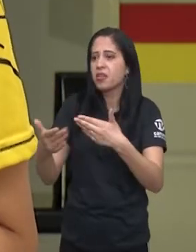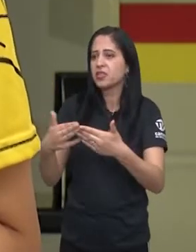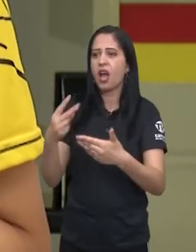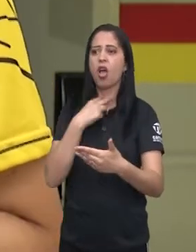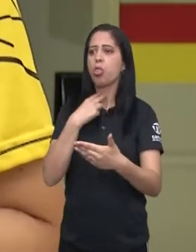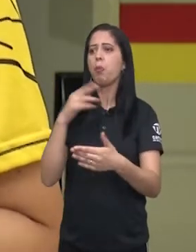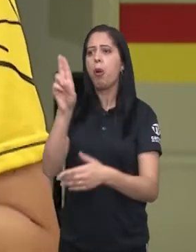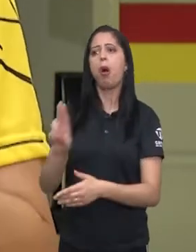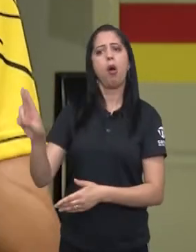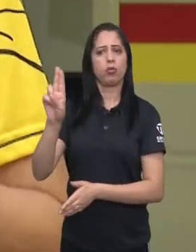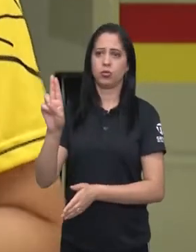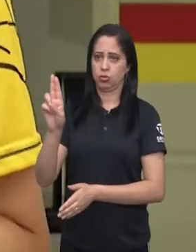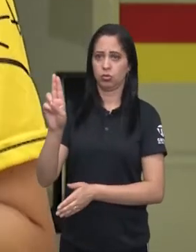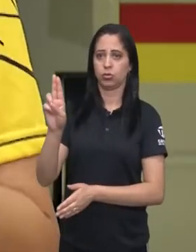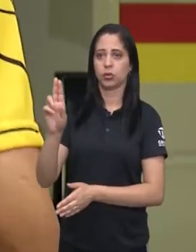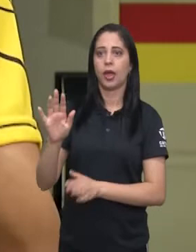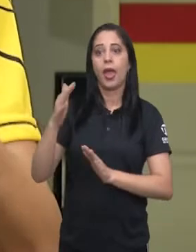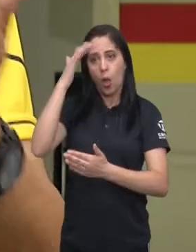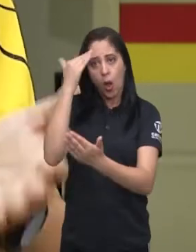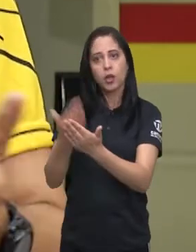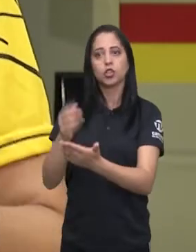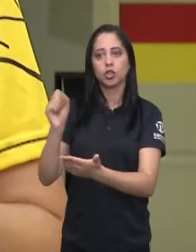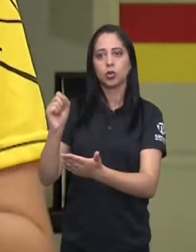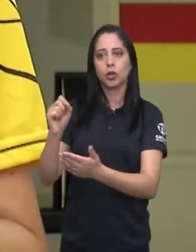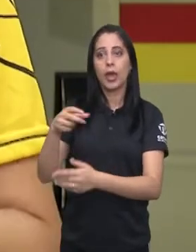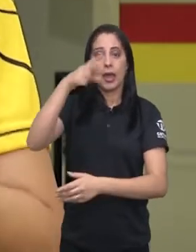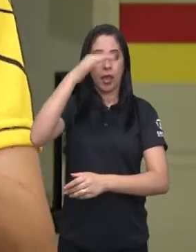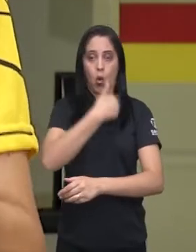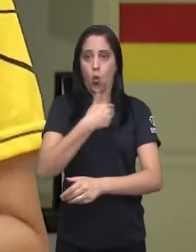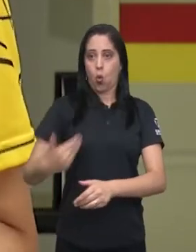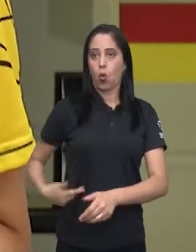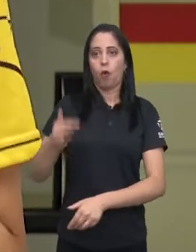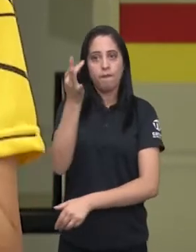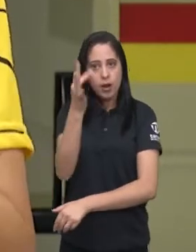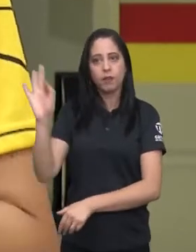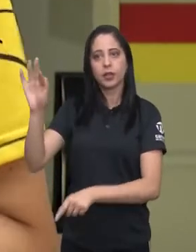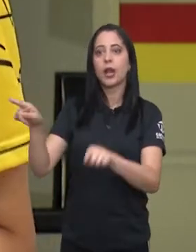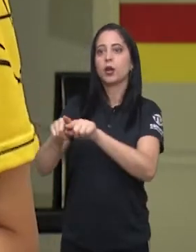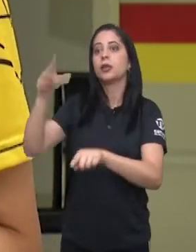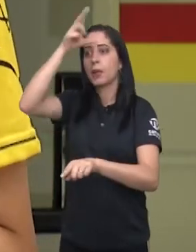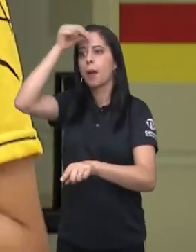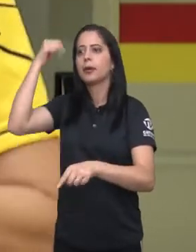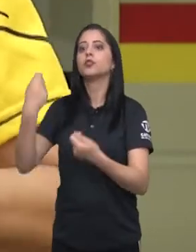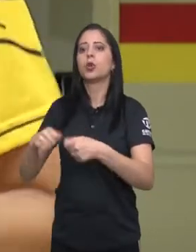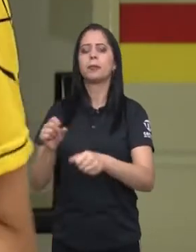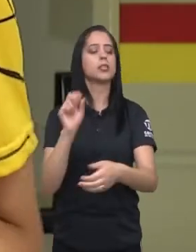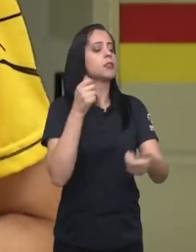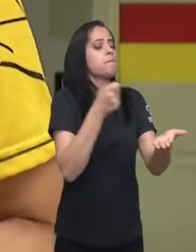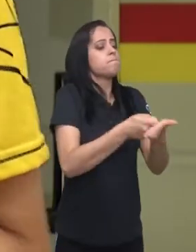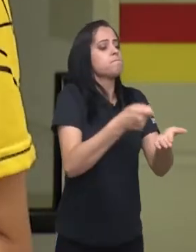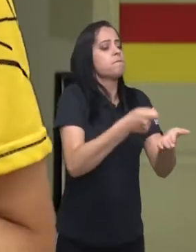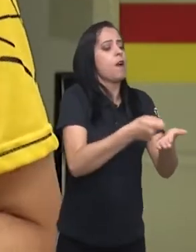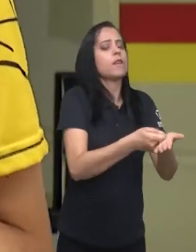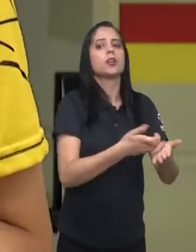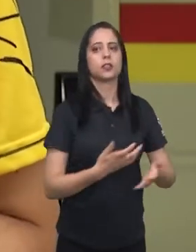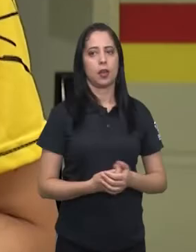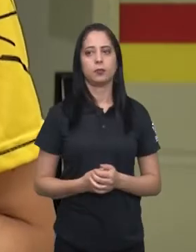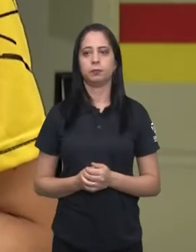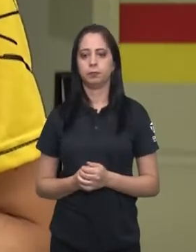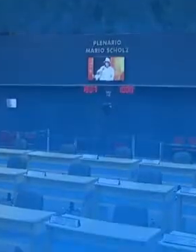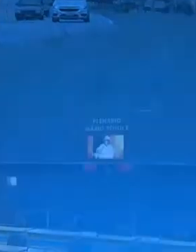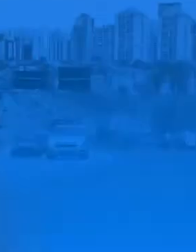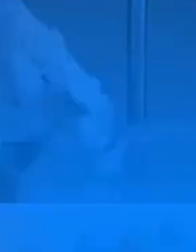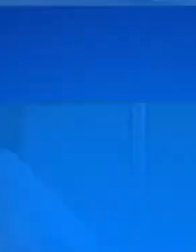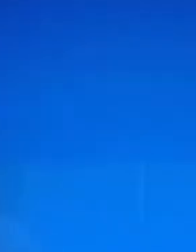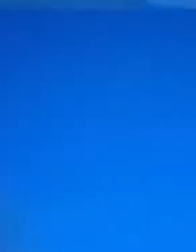creio também que é as forças tanto do governo federal estadual e municipal devem fiscalizar e ser firme no combate à